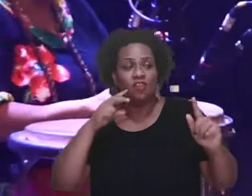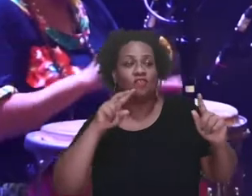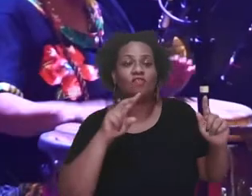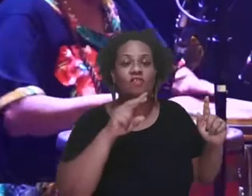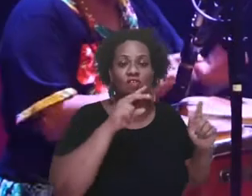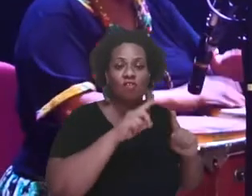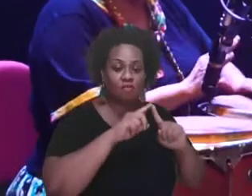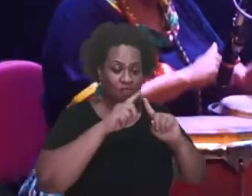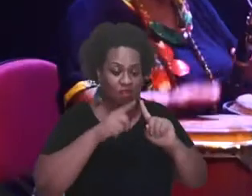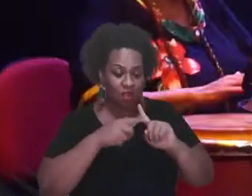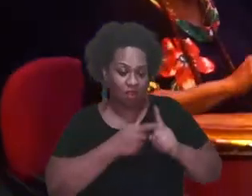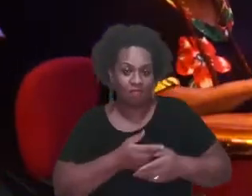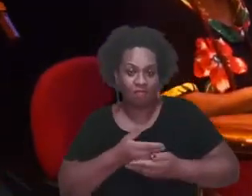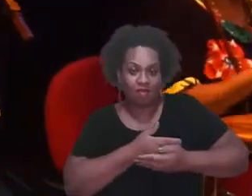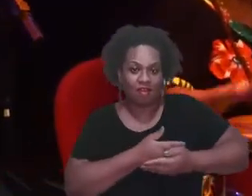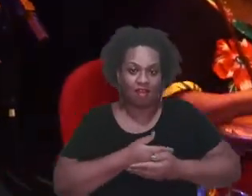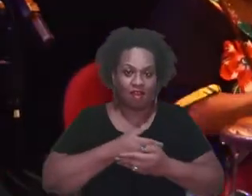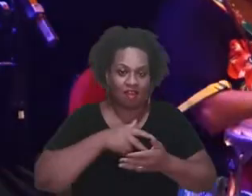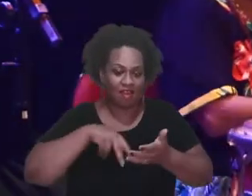né mamãe